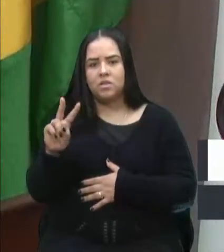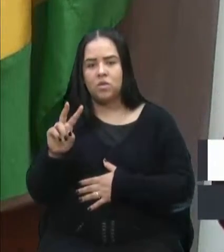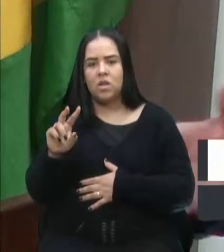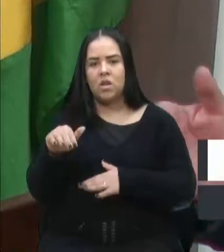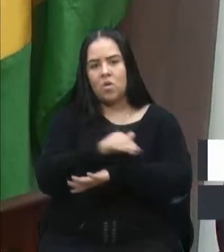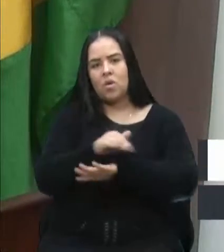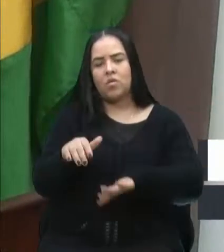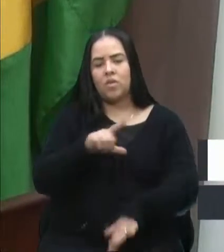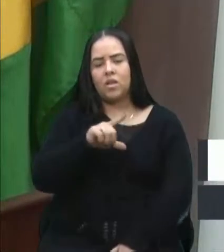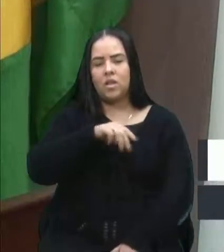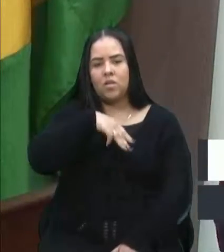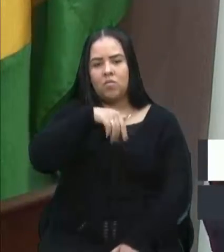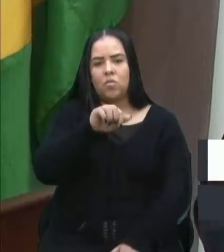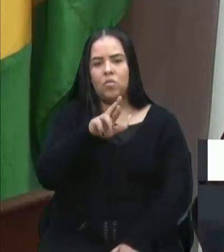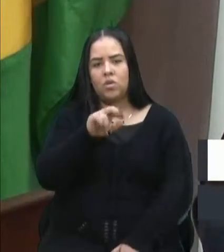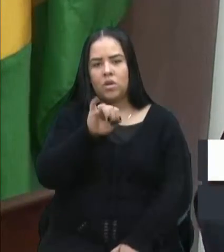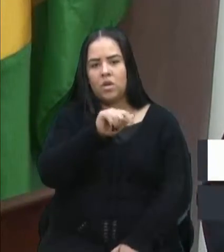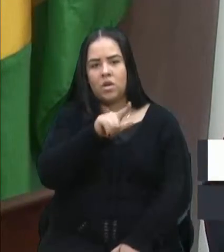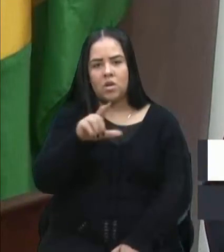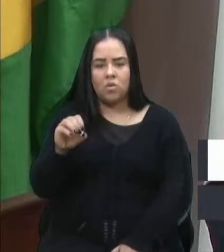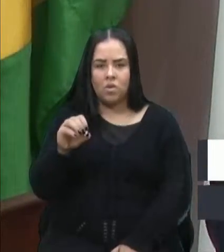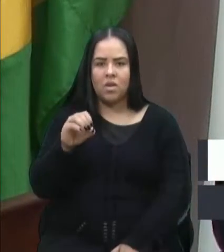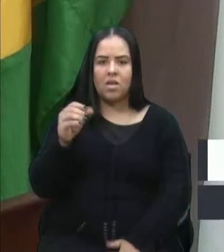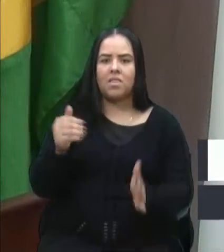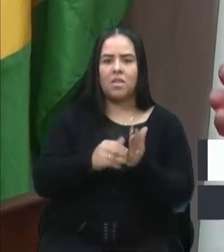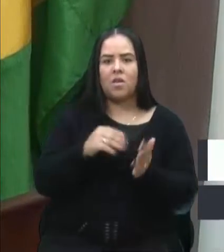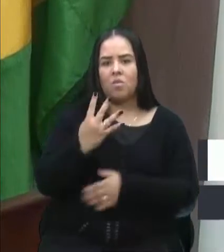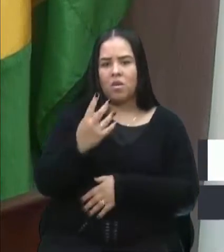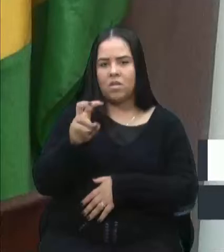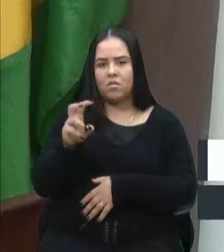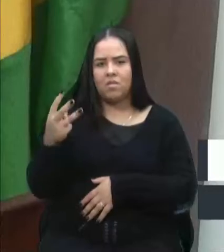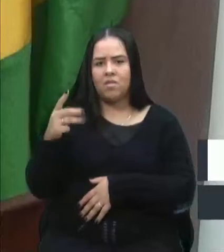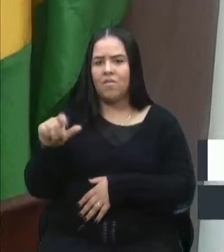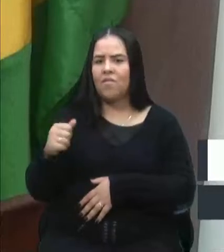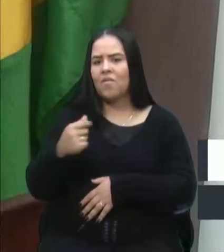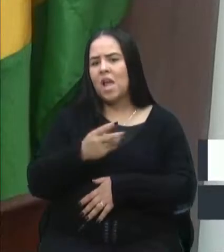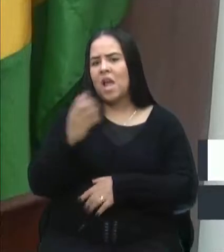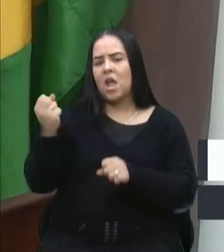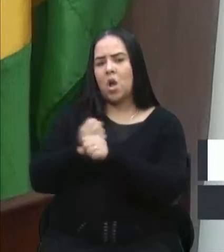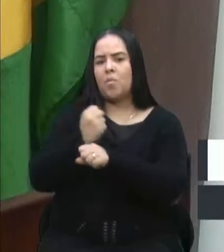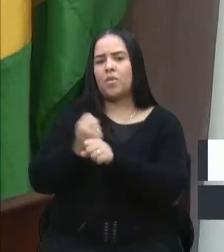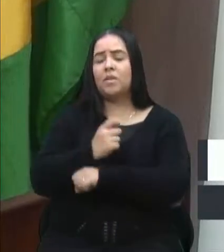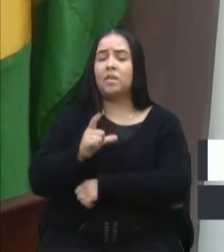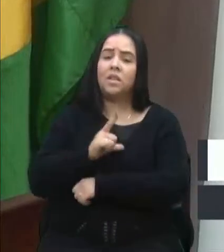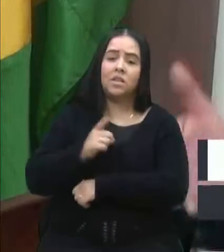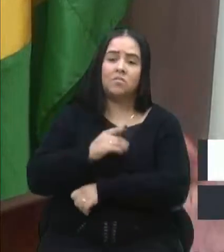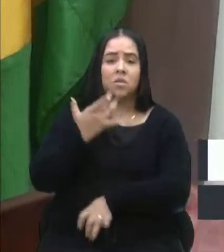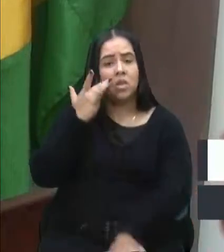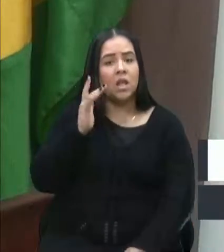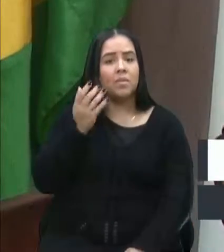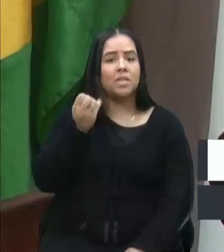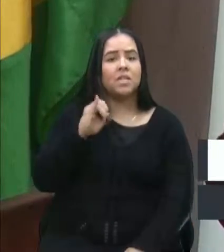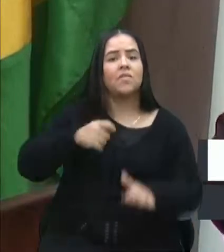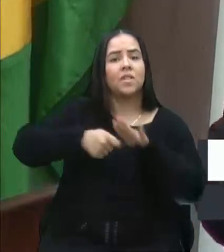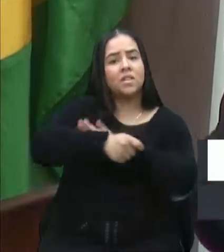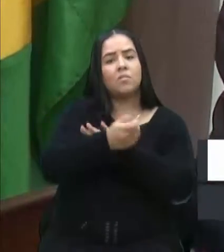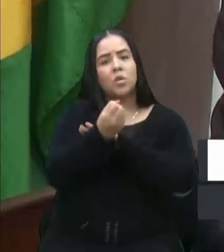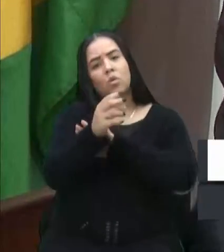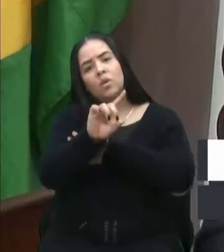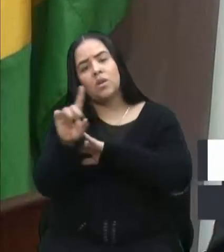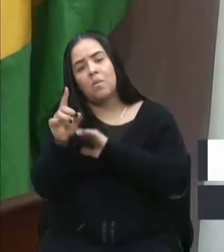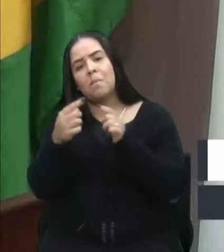ligar o Murialdo até a 453, muitas outras obras devem vir, não sei se com financiamento ou não, mas devem vir para essa